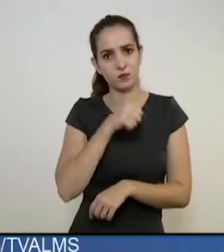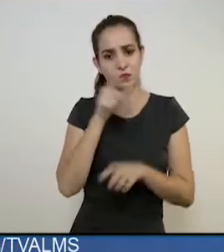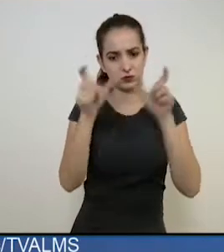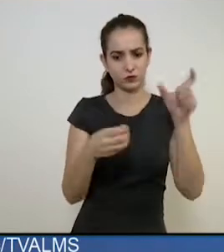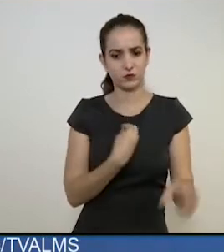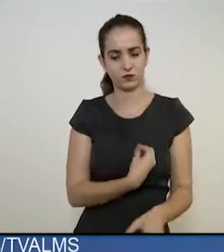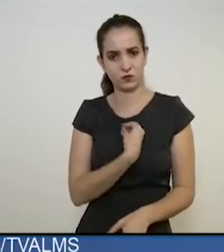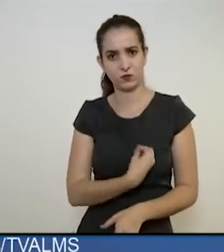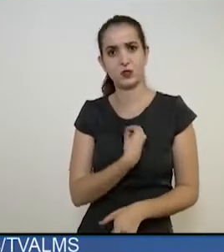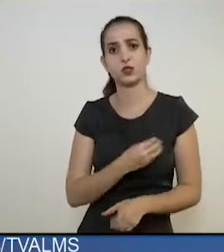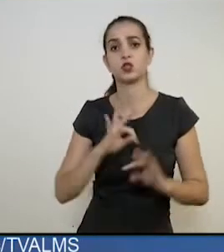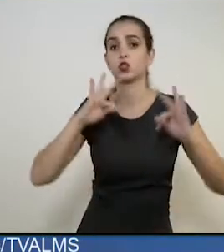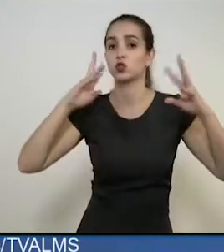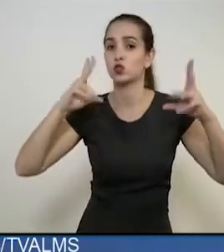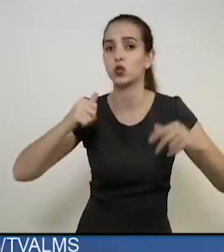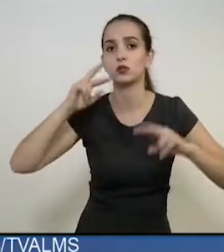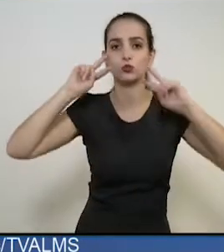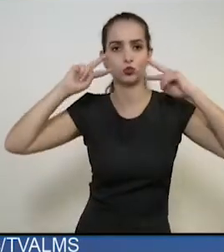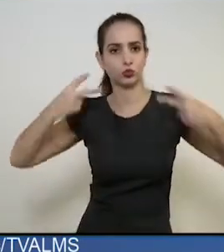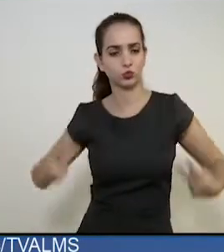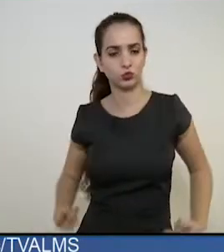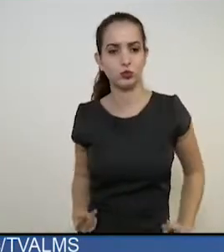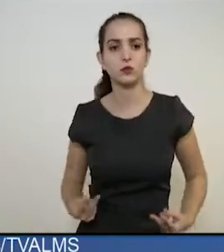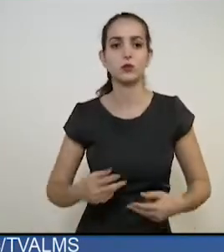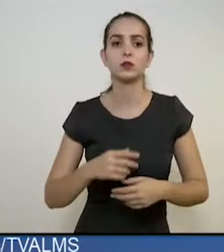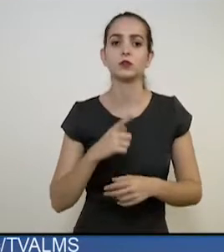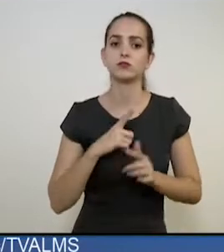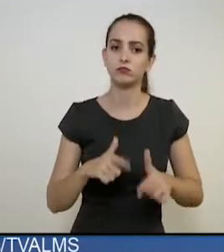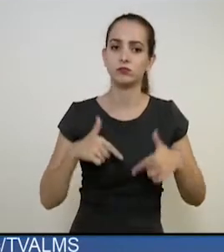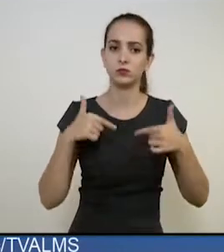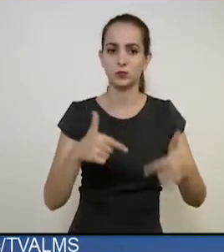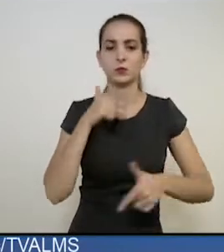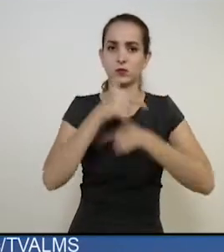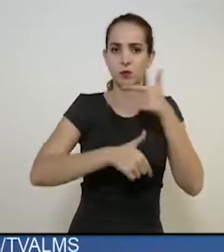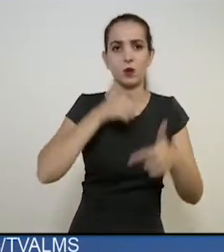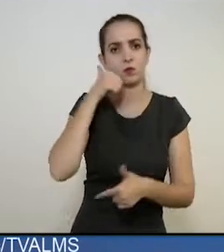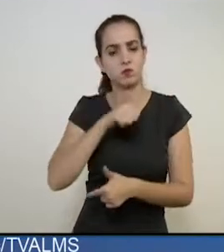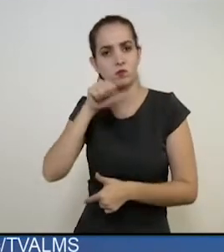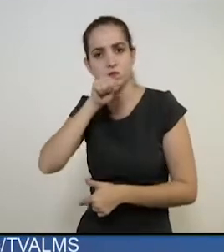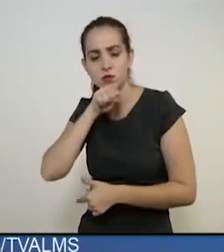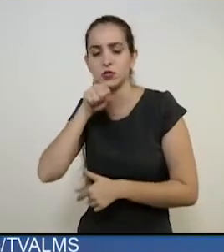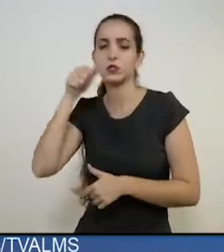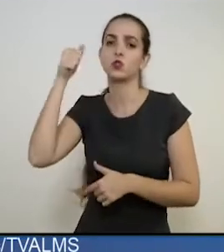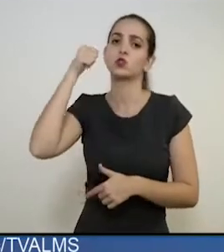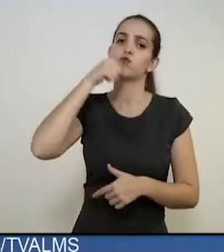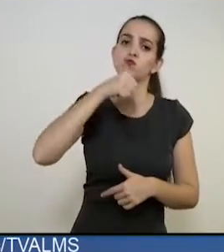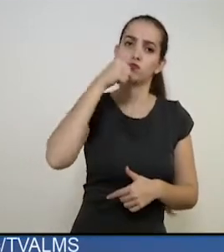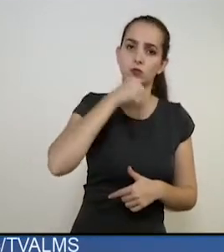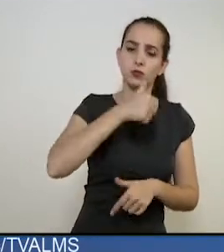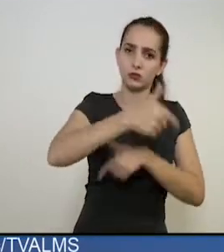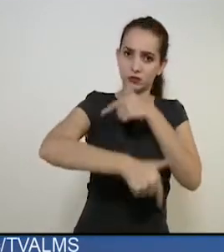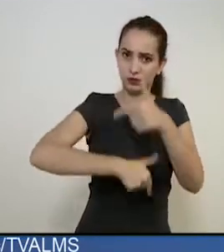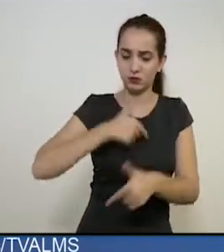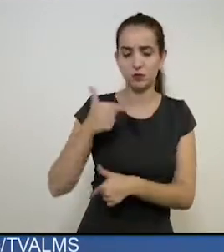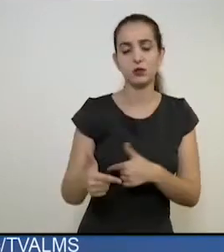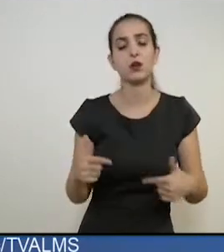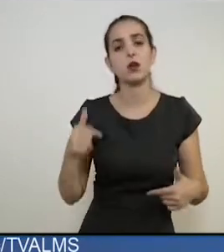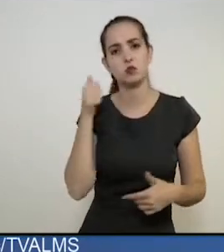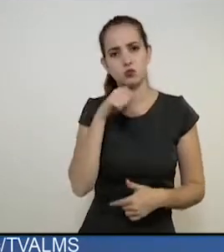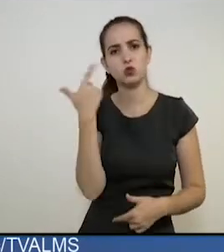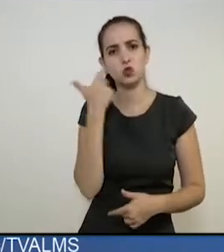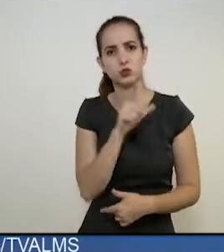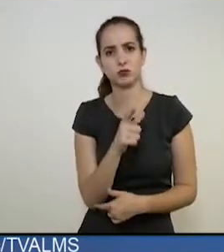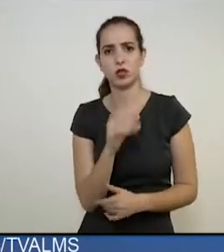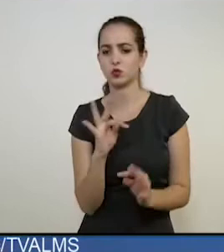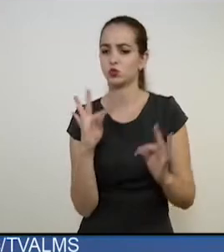sobretudo, enaltecendo a dupla jornada de mãe, de mulher, de trabalhadora, e a mulher cumpre essa função